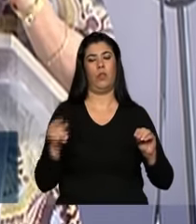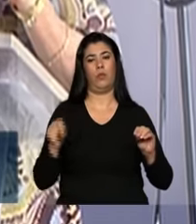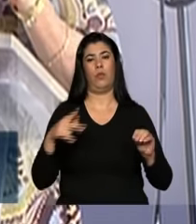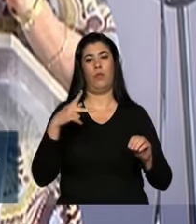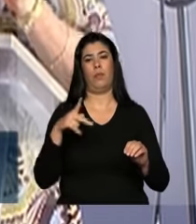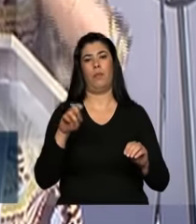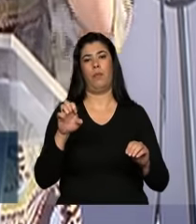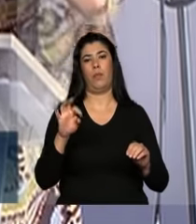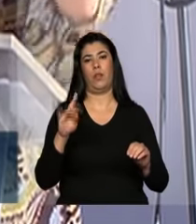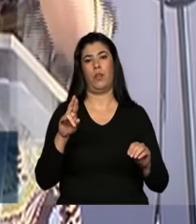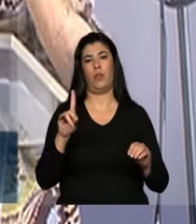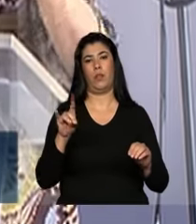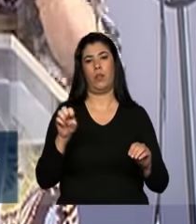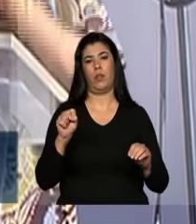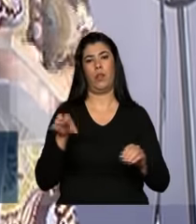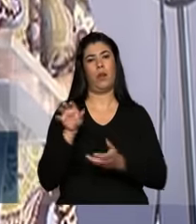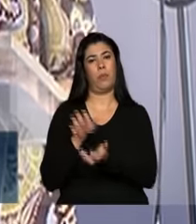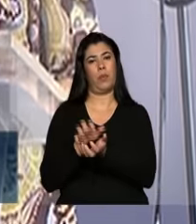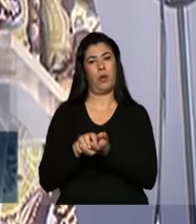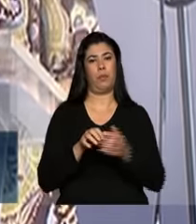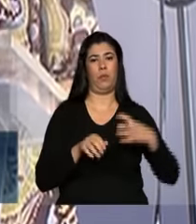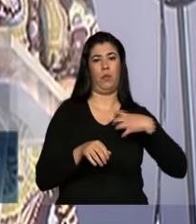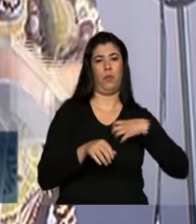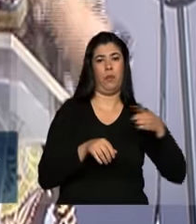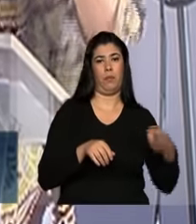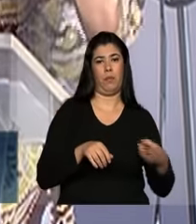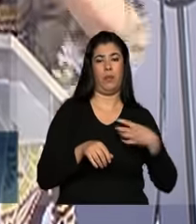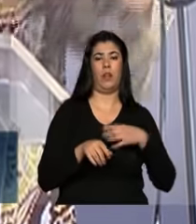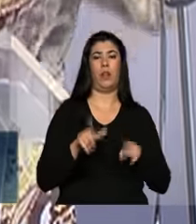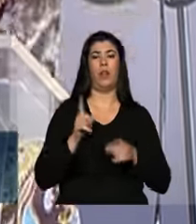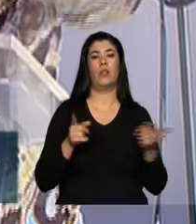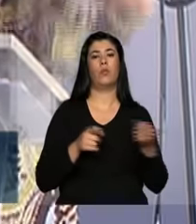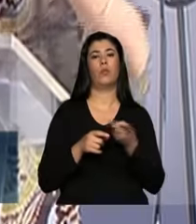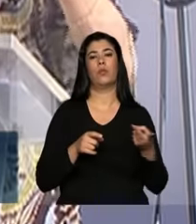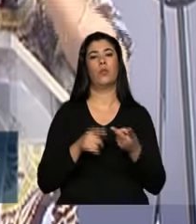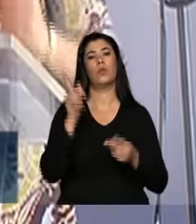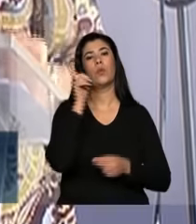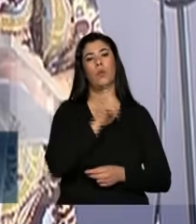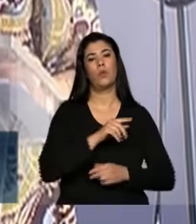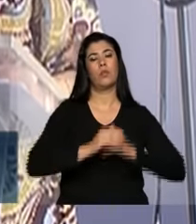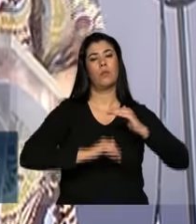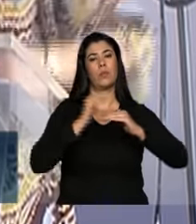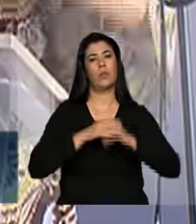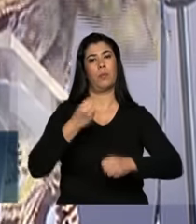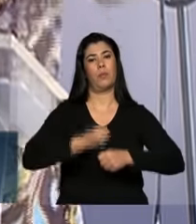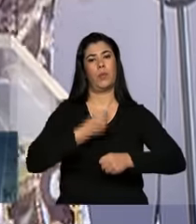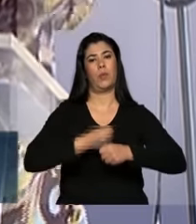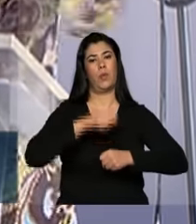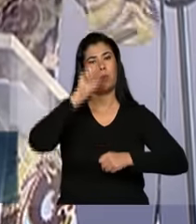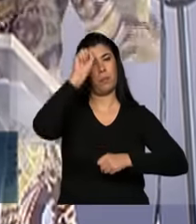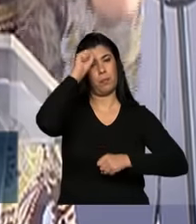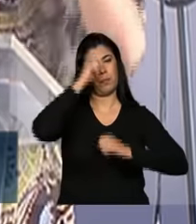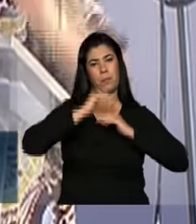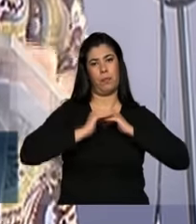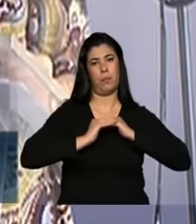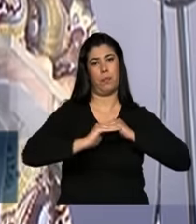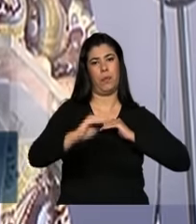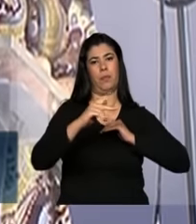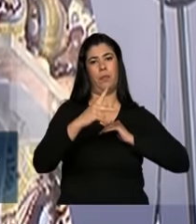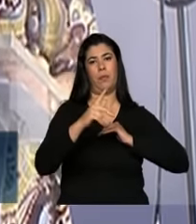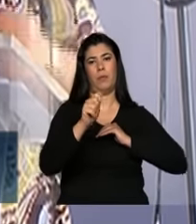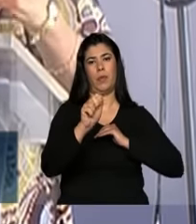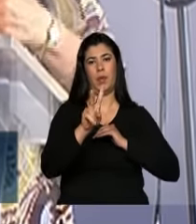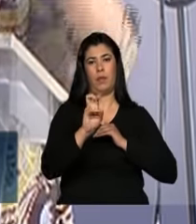Juazeiro, nós sermos capazes de pavimentar a cidade, de sanear a